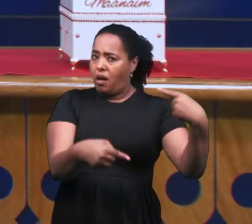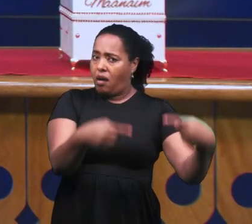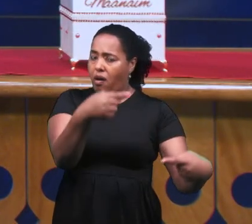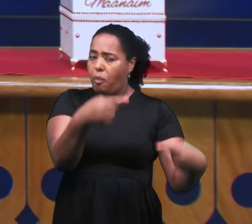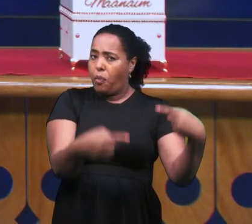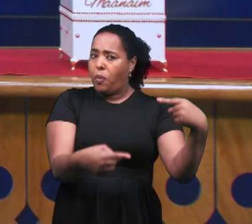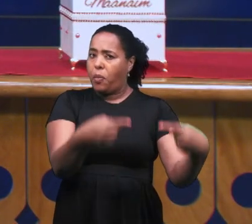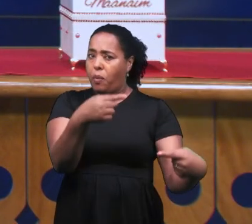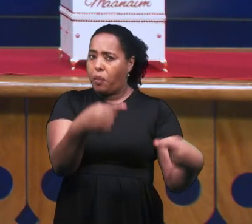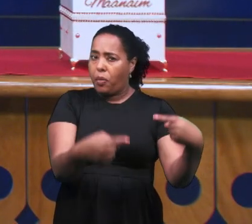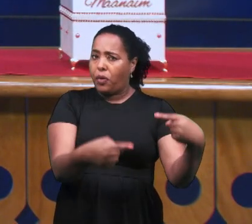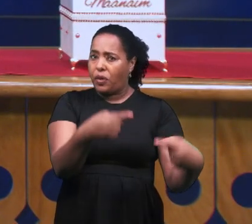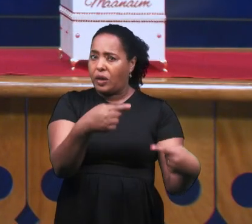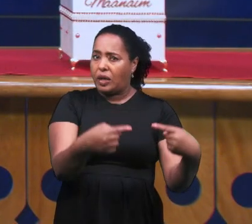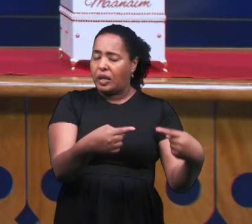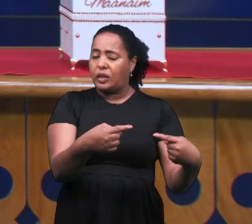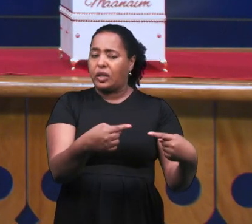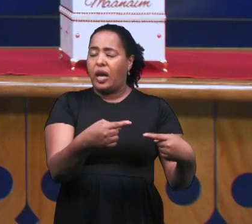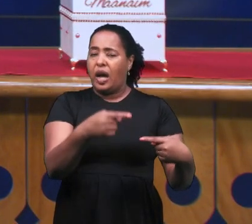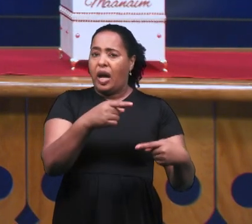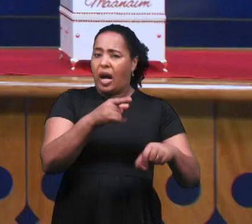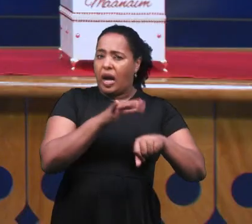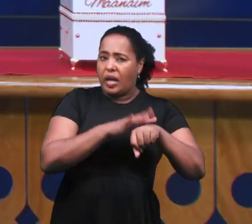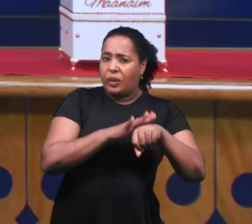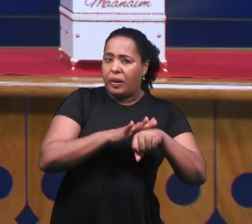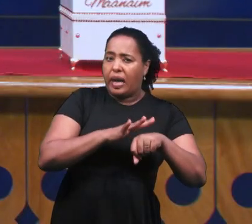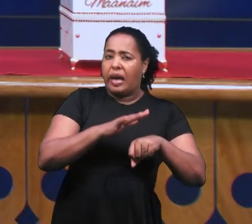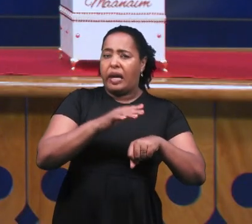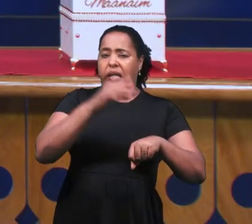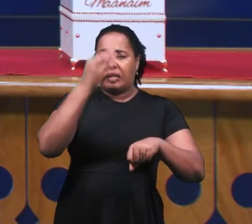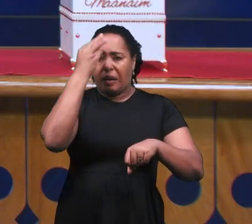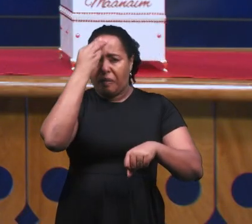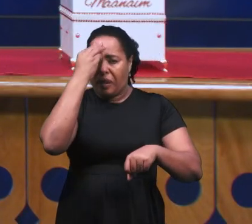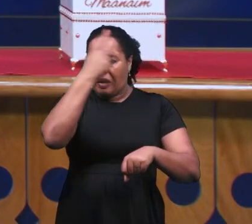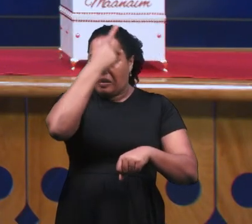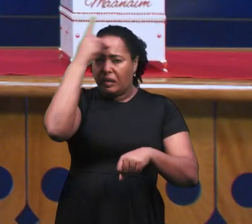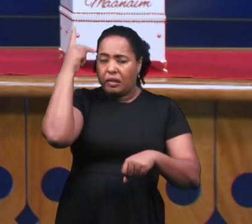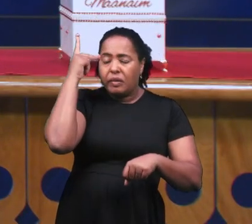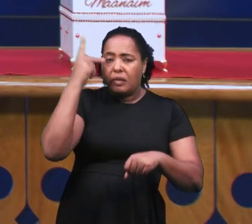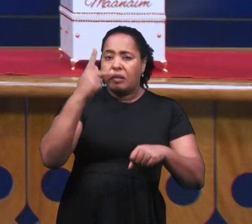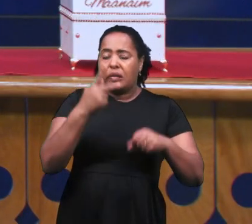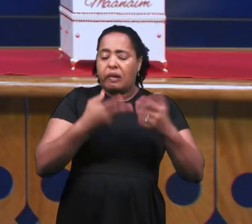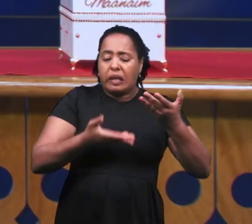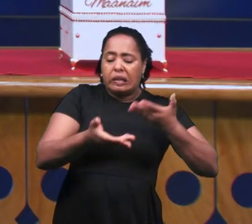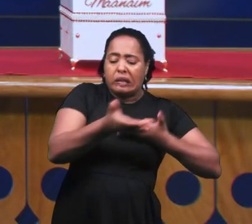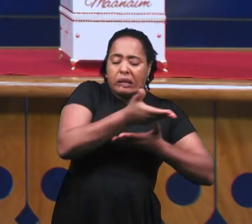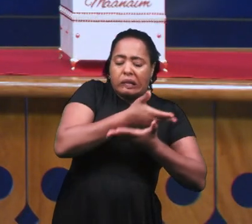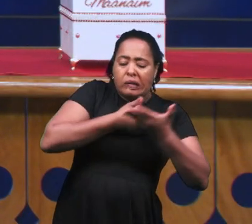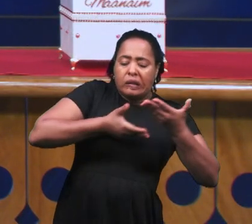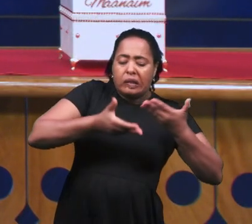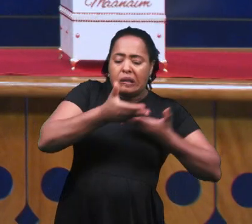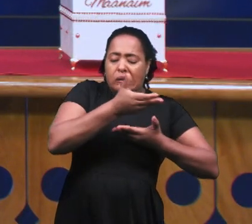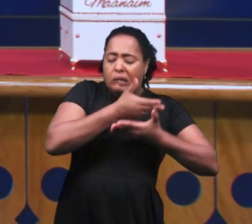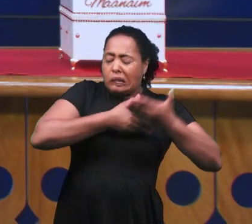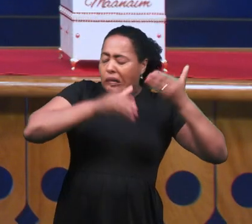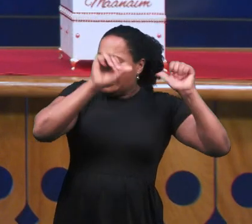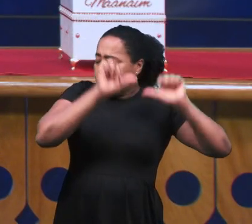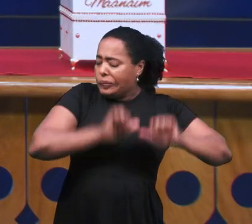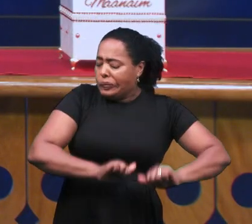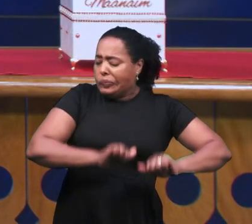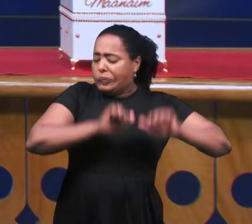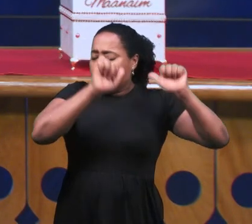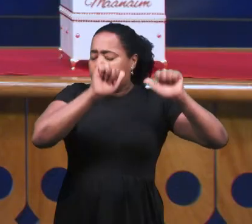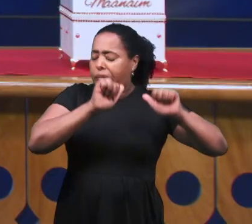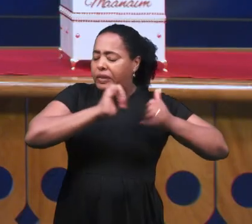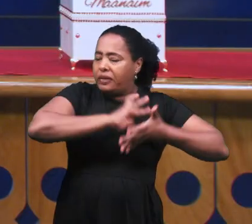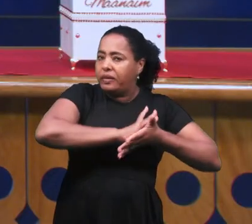ela adoece as pessoas, a mente das pessoas é um envolvimento tão terrível que